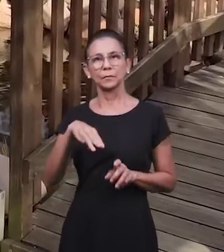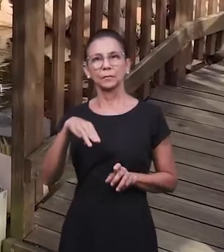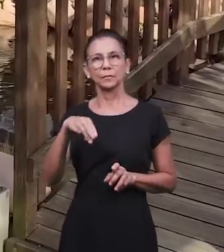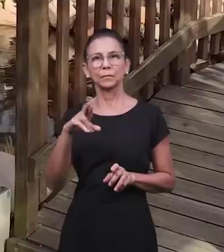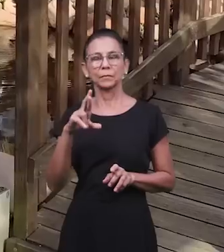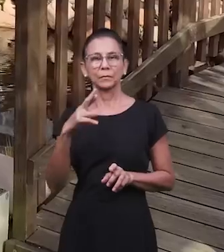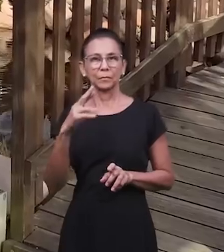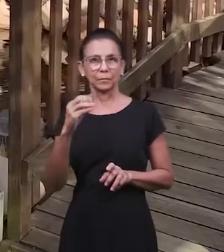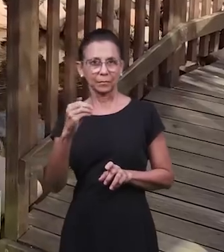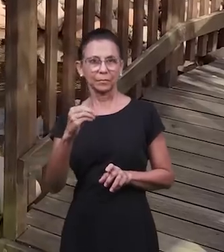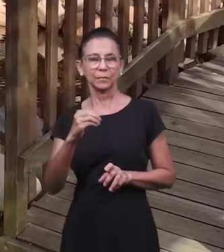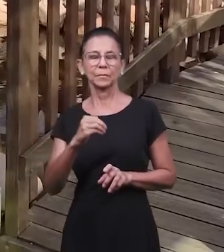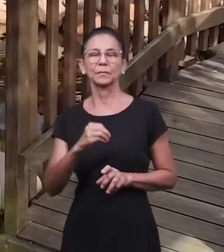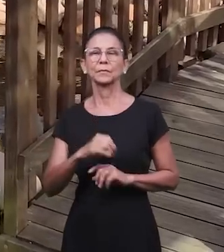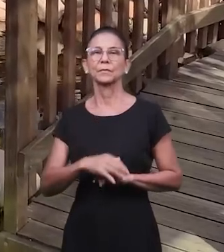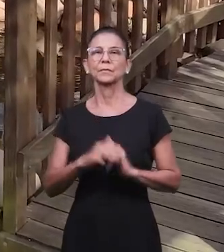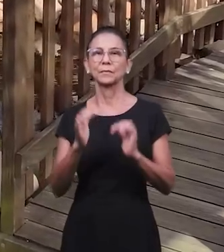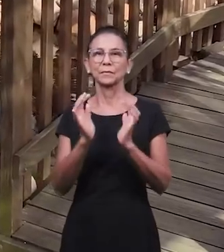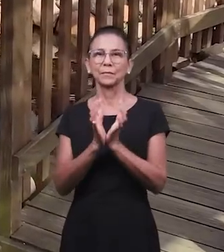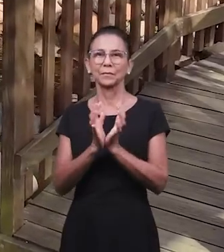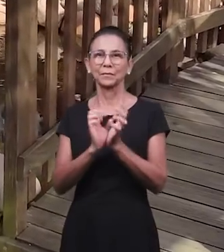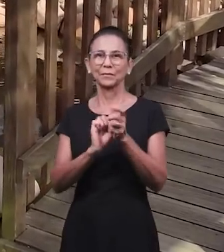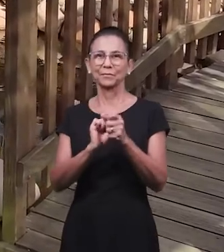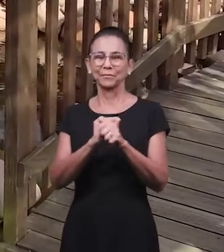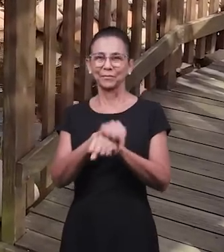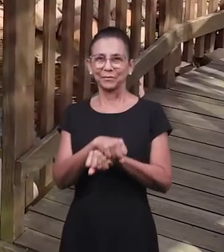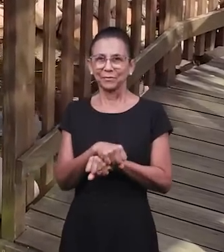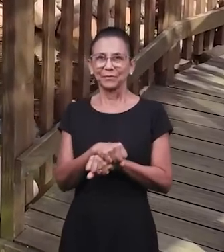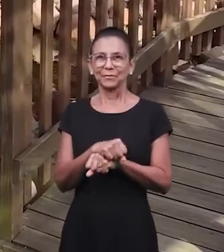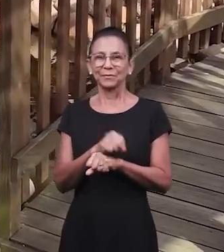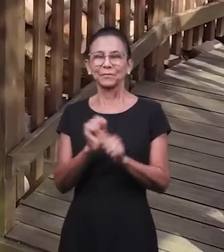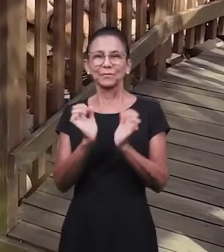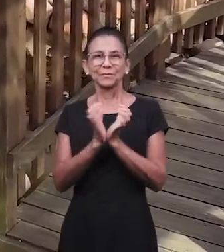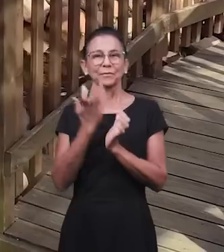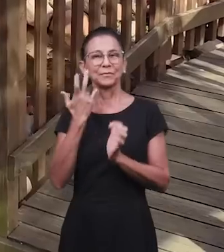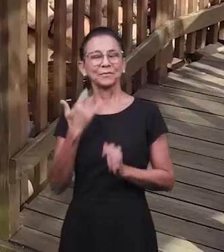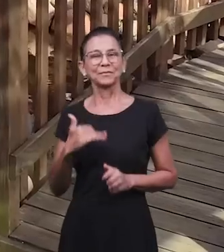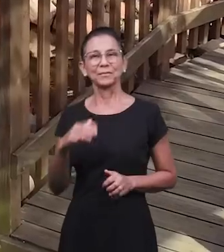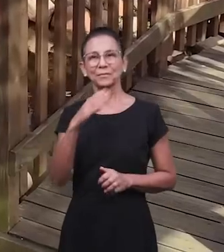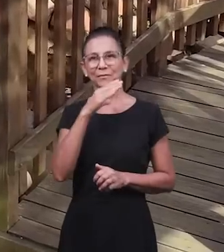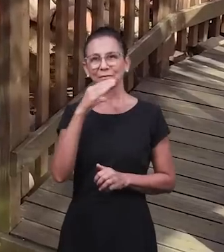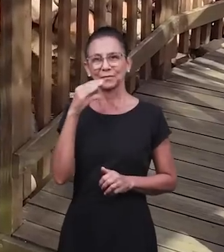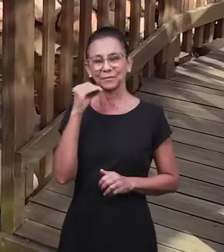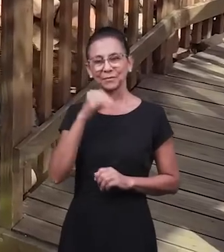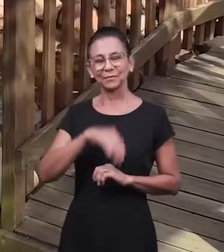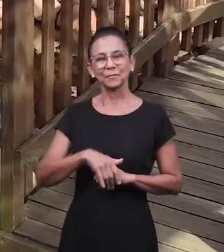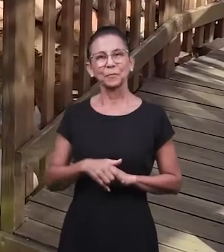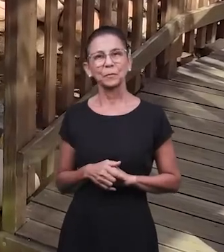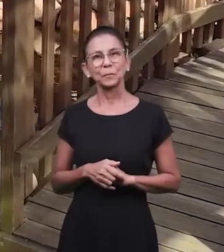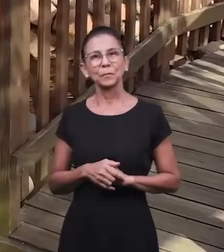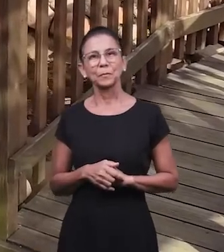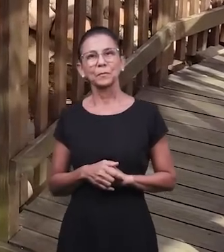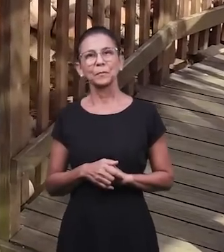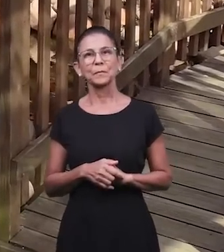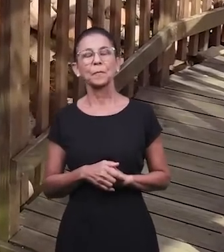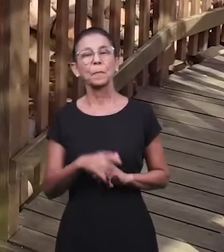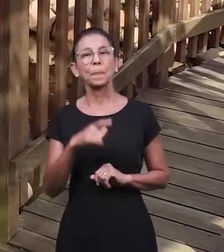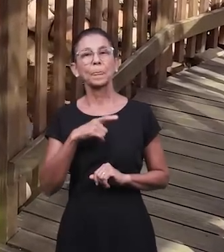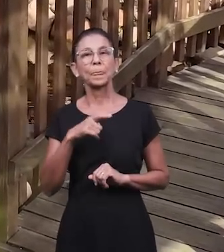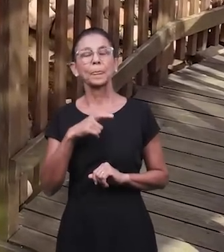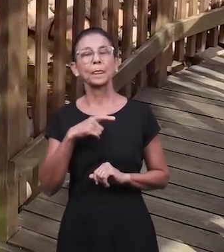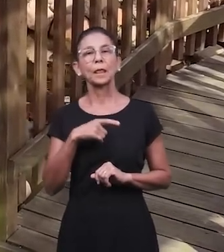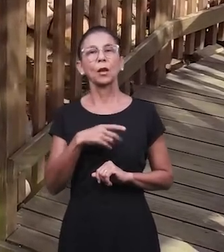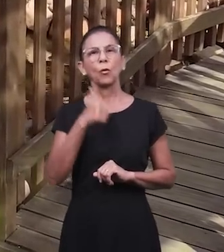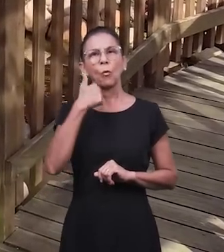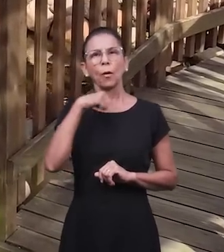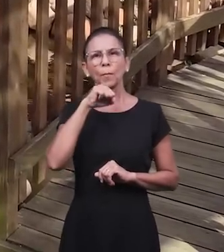evangelização das classes, os seminários, e nessa igreja no Sítio Cercado, nós tivemos ali uma mãe, ela tem uma filha